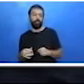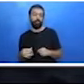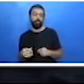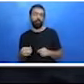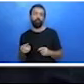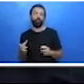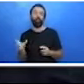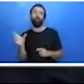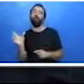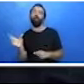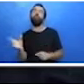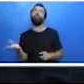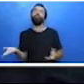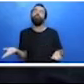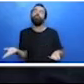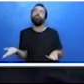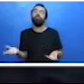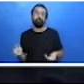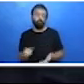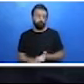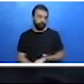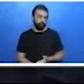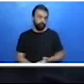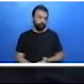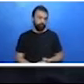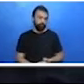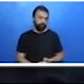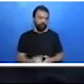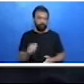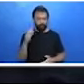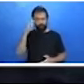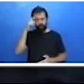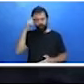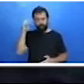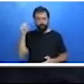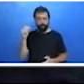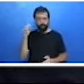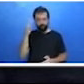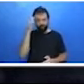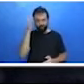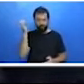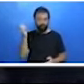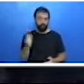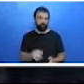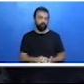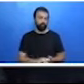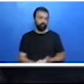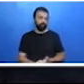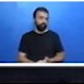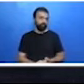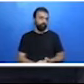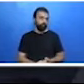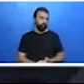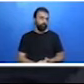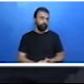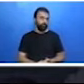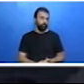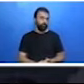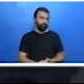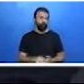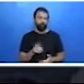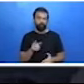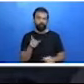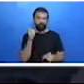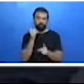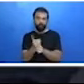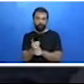Dá uma jogadinha aqui, né? Ficou fácil algumas coisas, para outros talvez não tenha ficado tão claro, mas você vai ter que procurar alguma